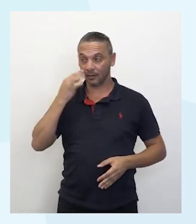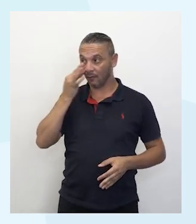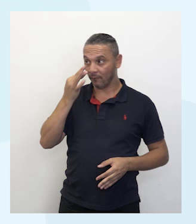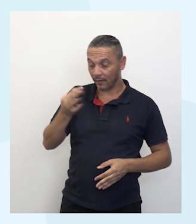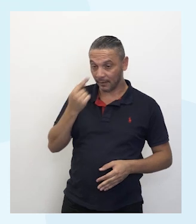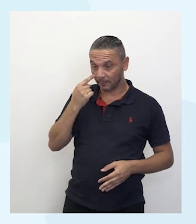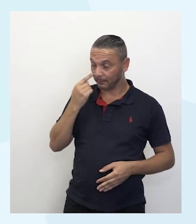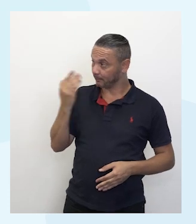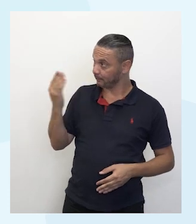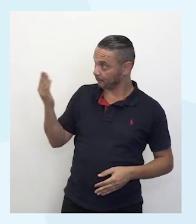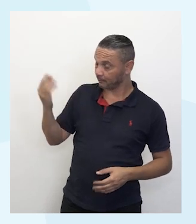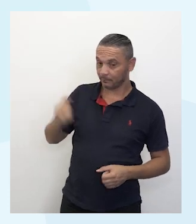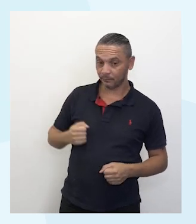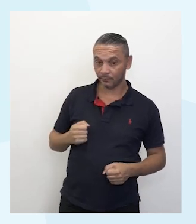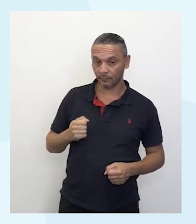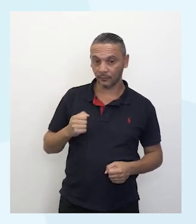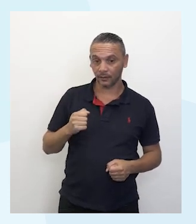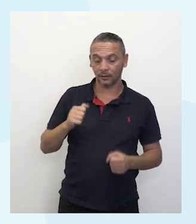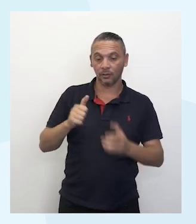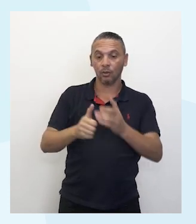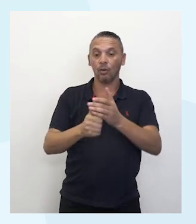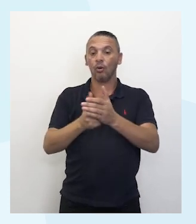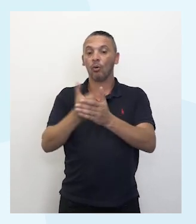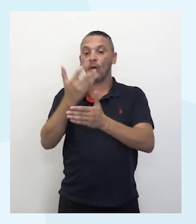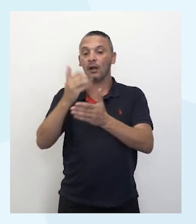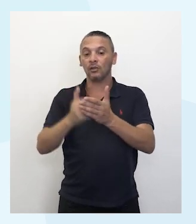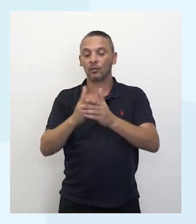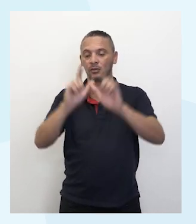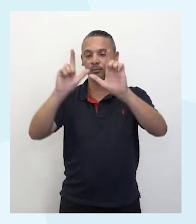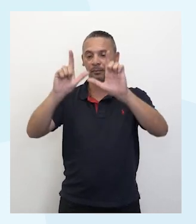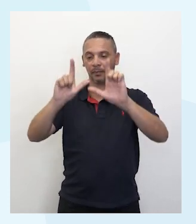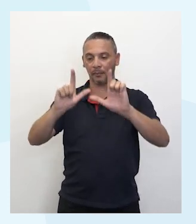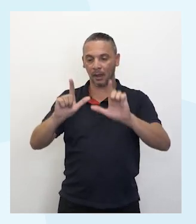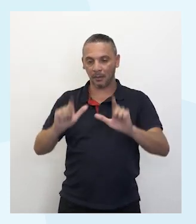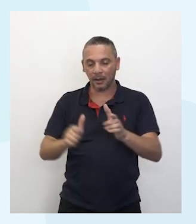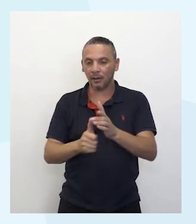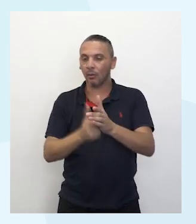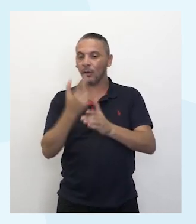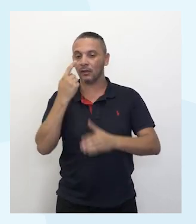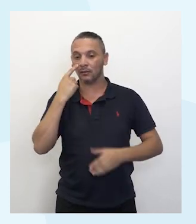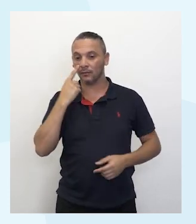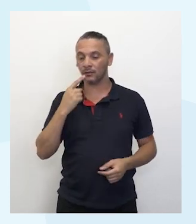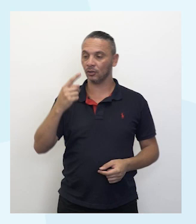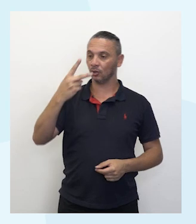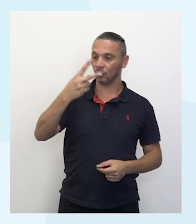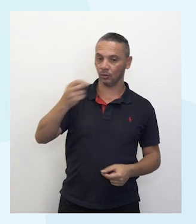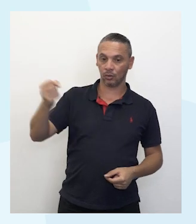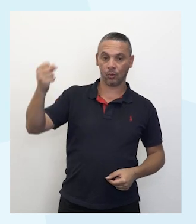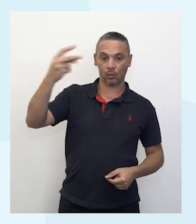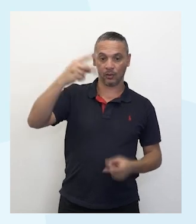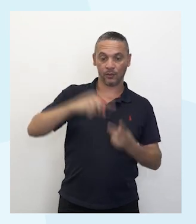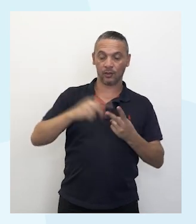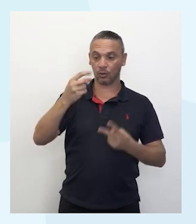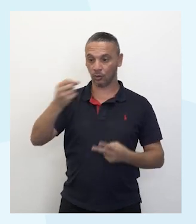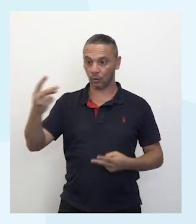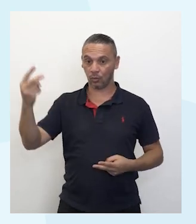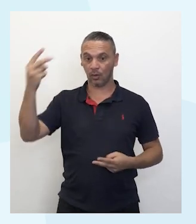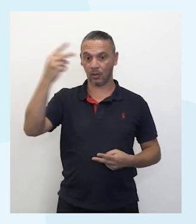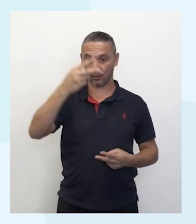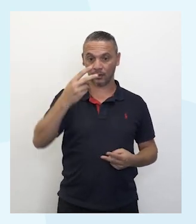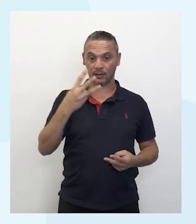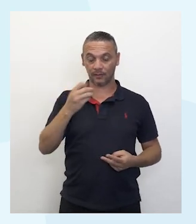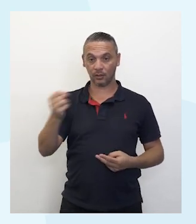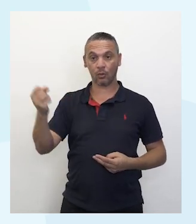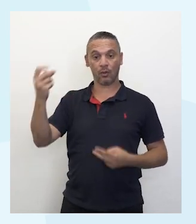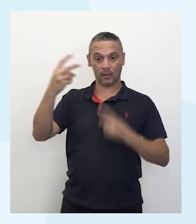observem, ó. Quantos quadradinhos eu posso retirar do 144? Ó, 2 ao quadrado, 2 ao quadrado e